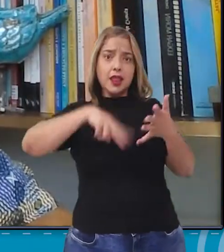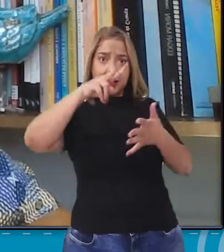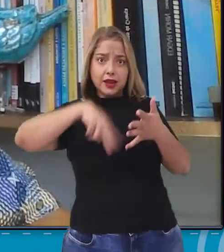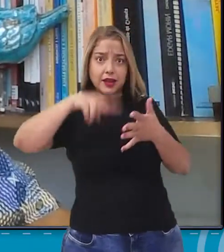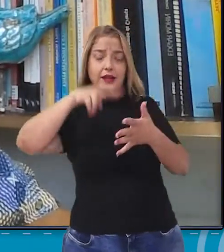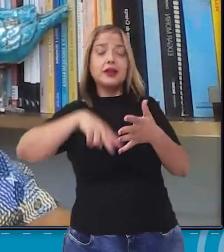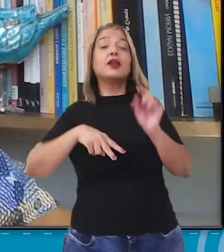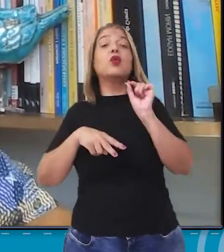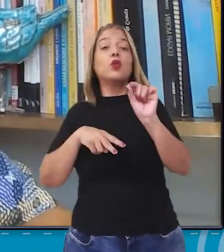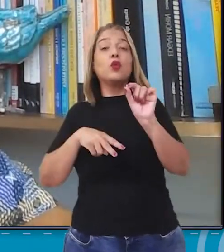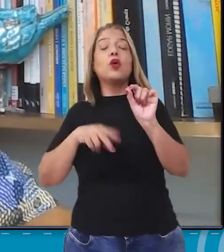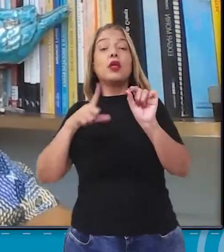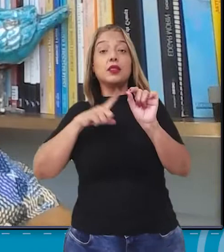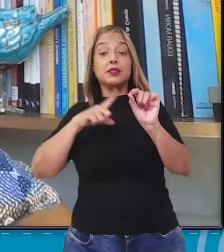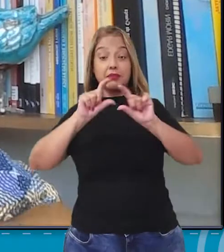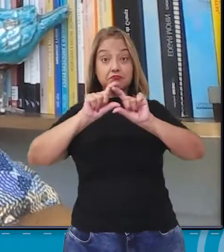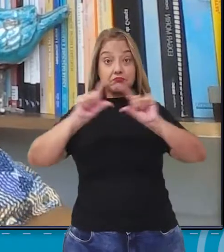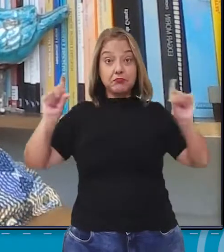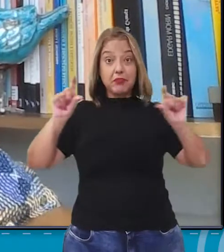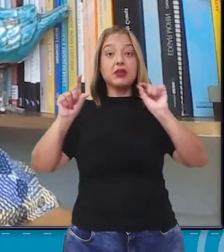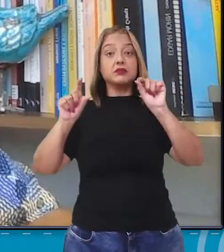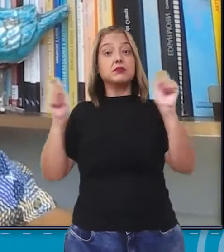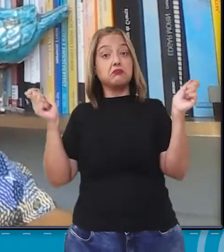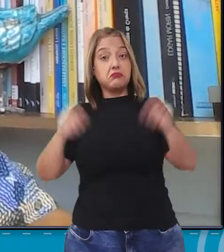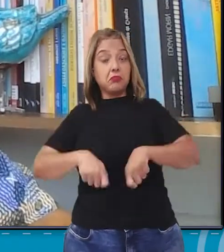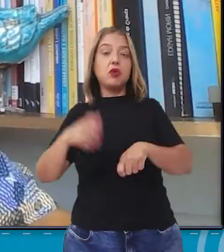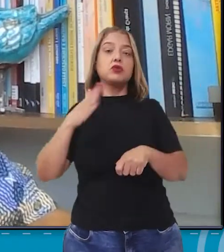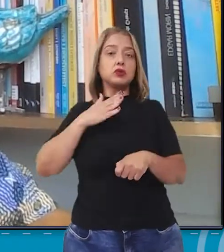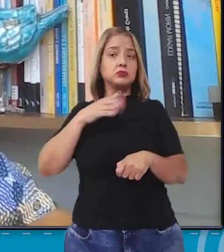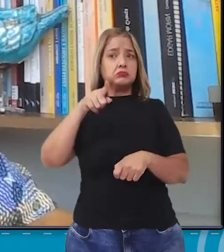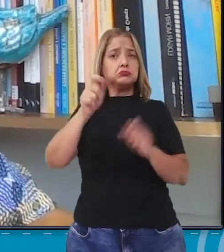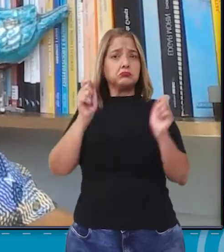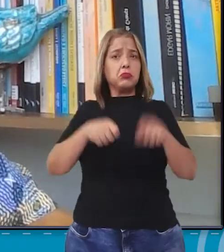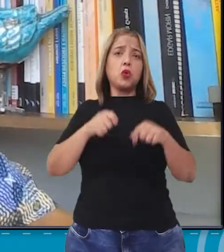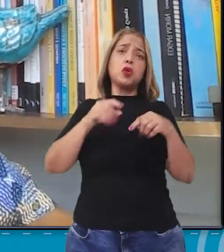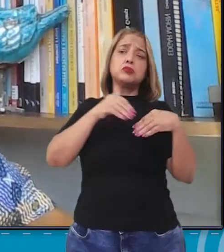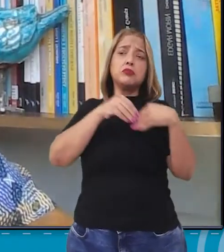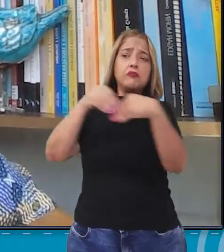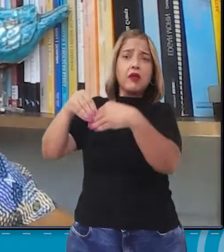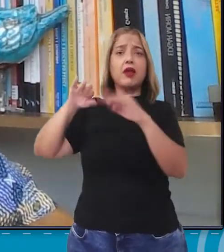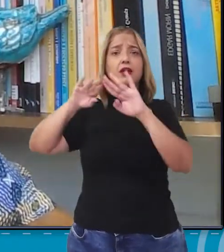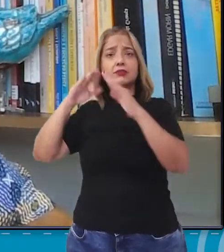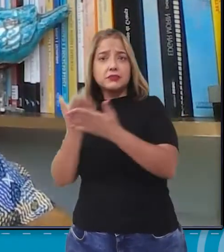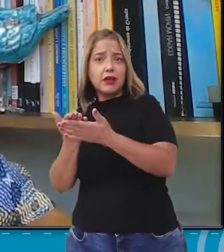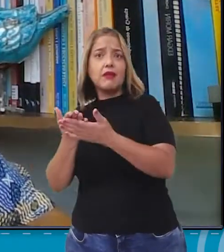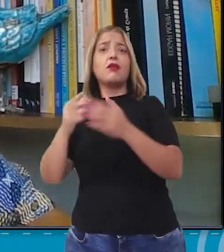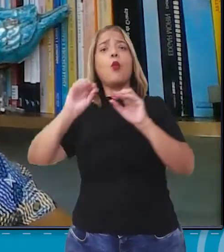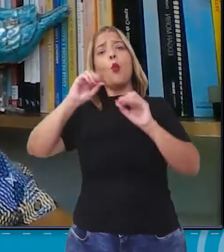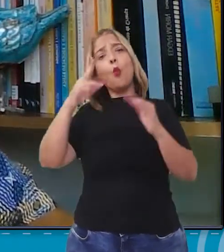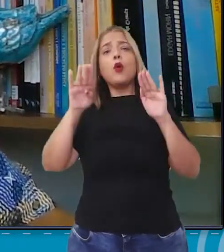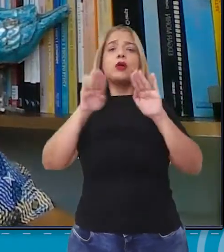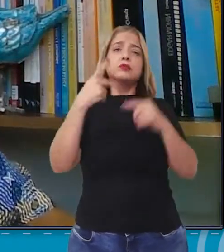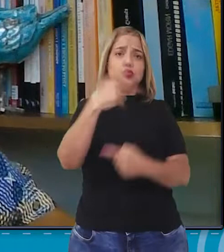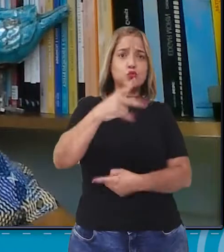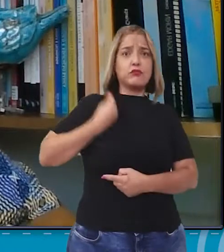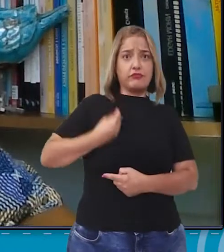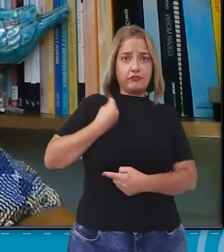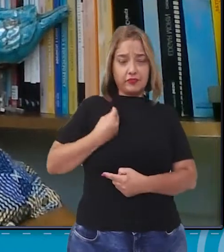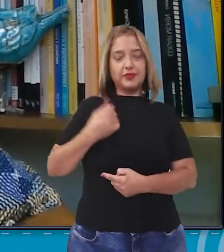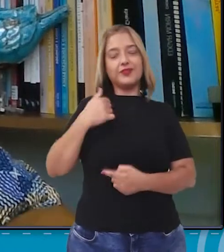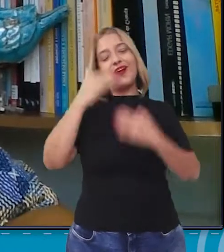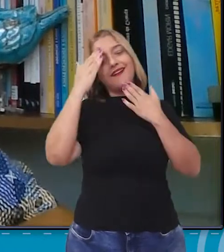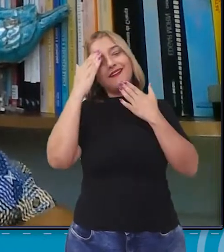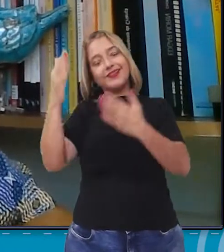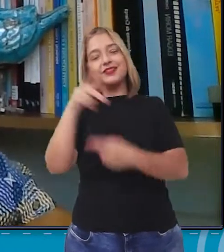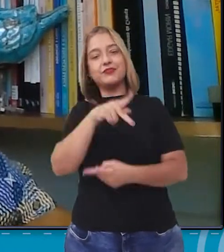uma página que diz livros que você pode levar para a sua sala de aula e para a sua vida. Agradeço